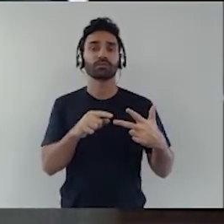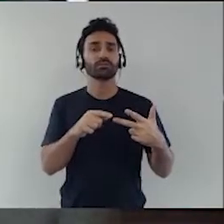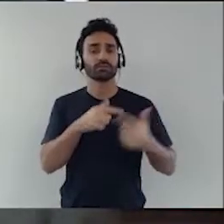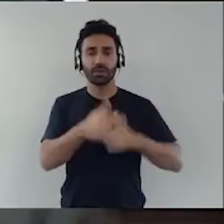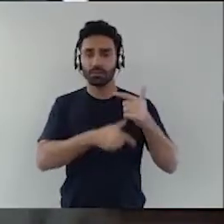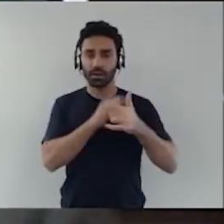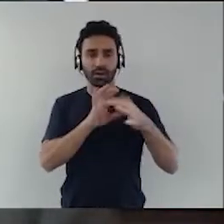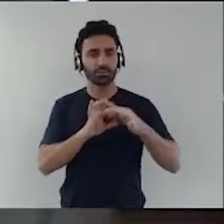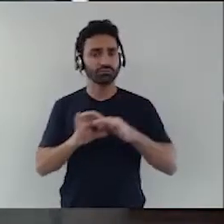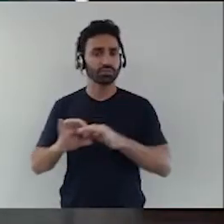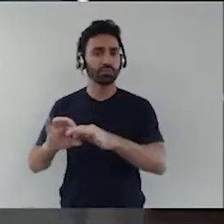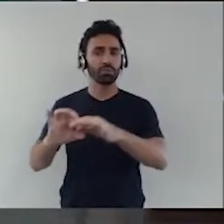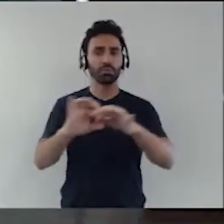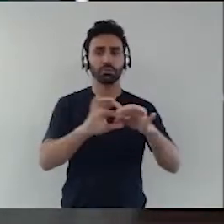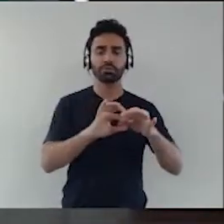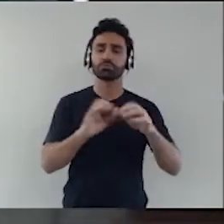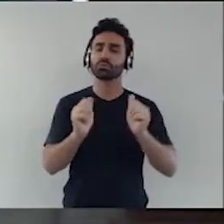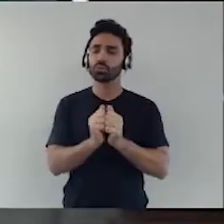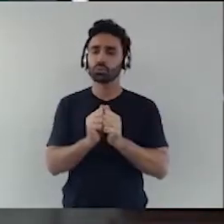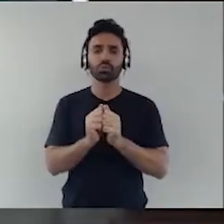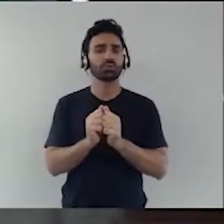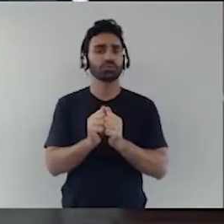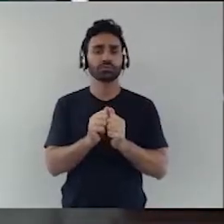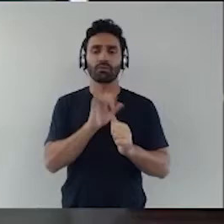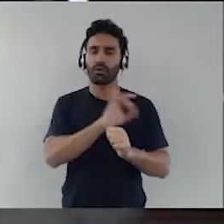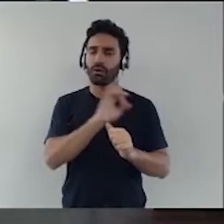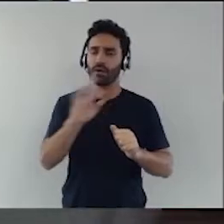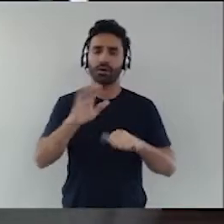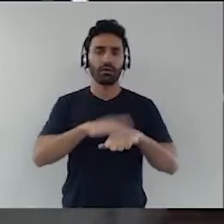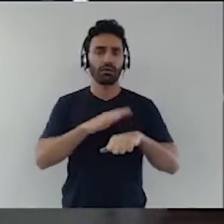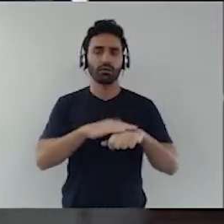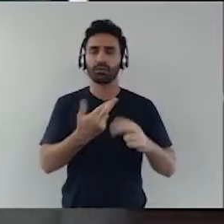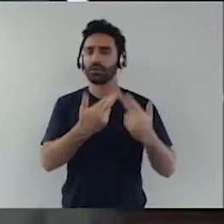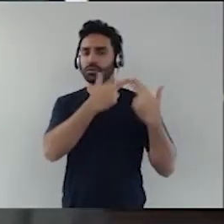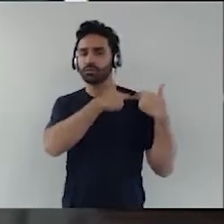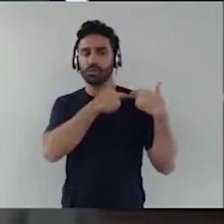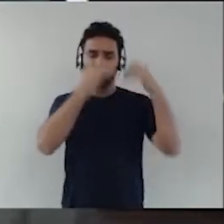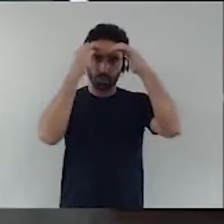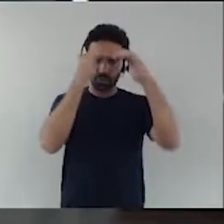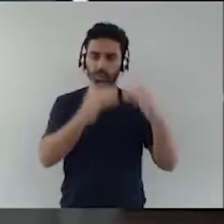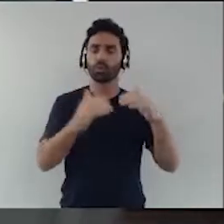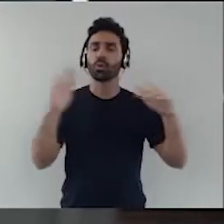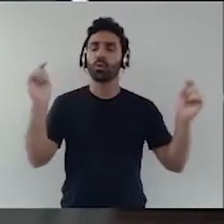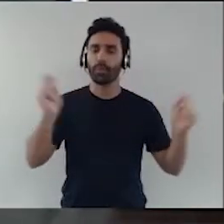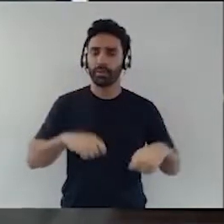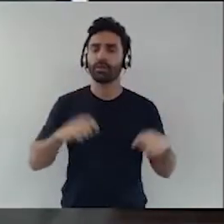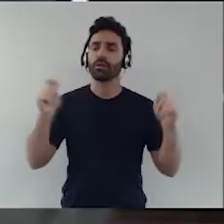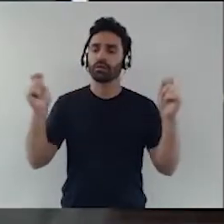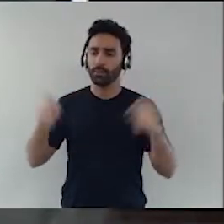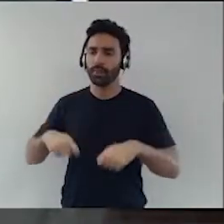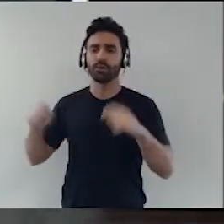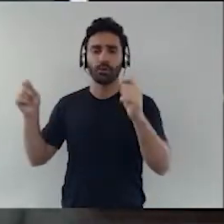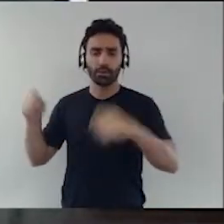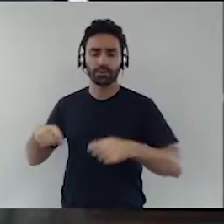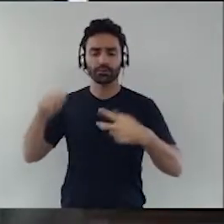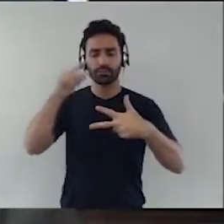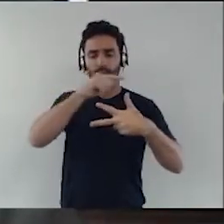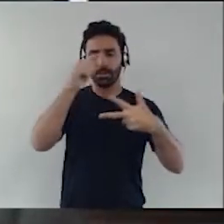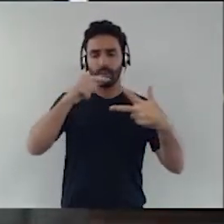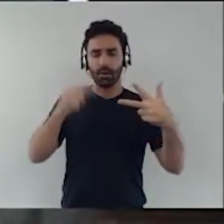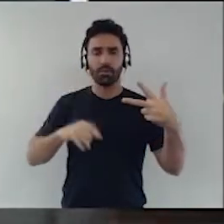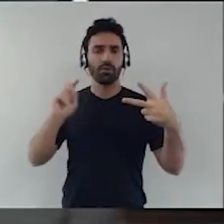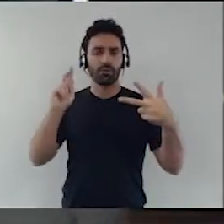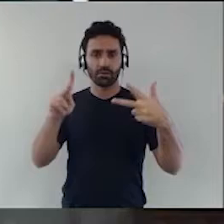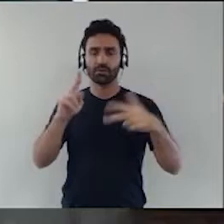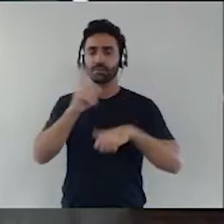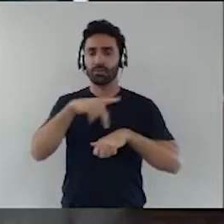harmônica, preservaram todas as competências, a meu juízo, preservaram todas as competências e colocaram ao país